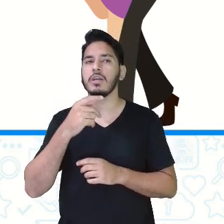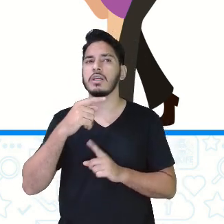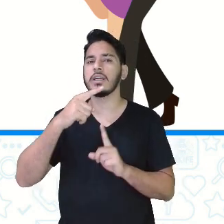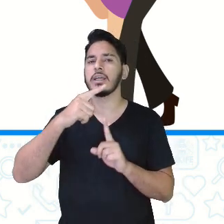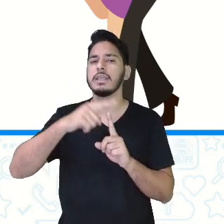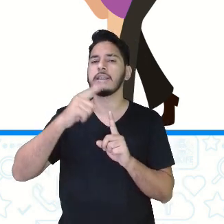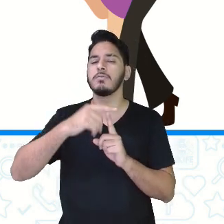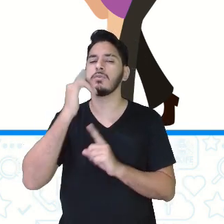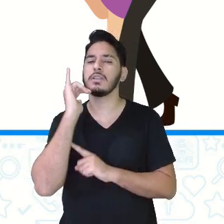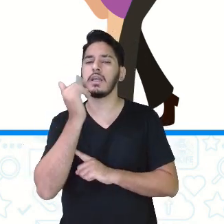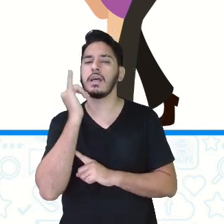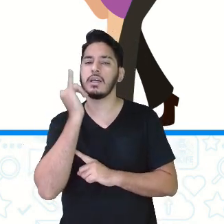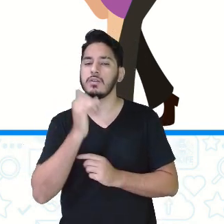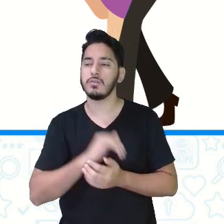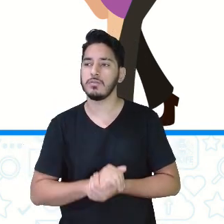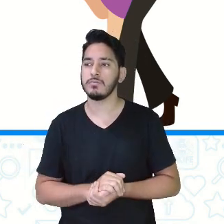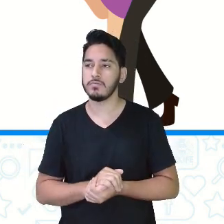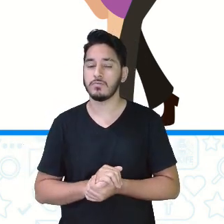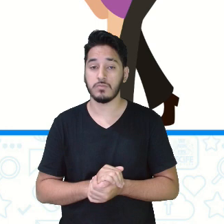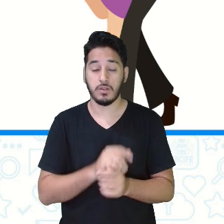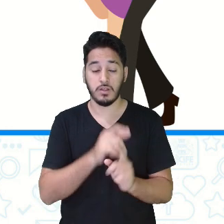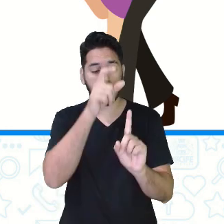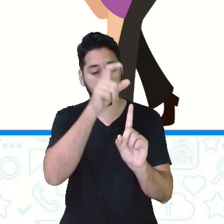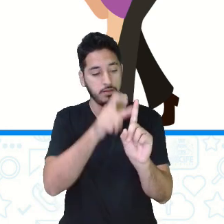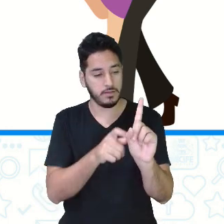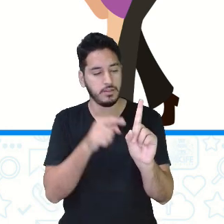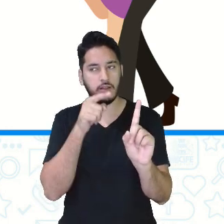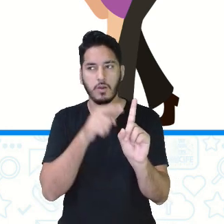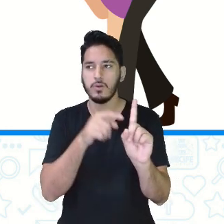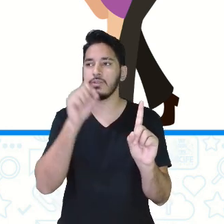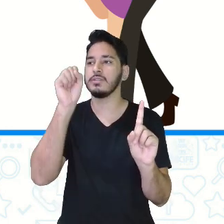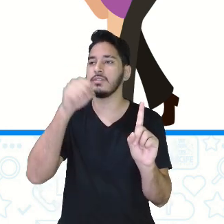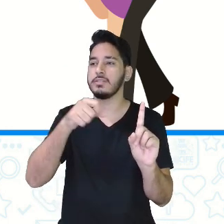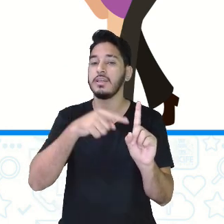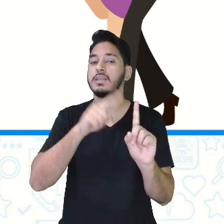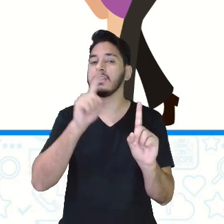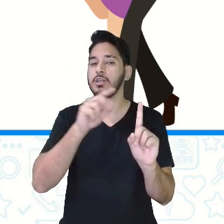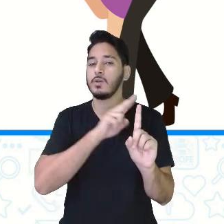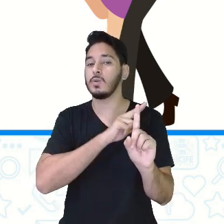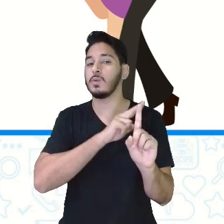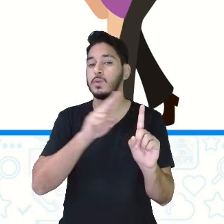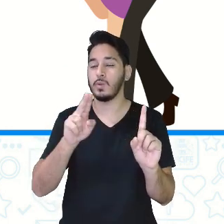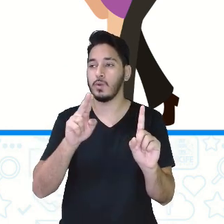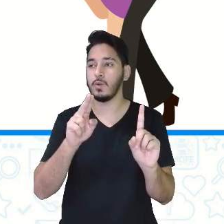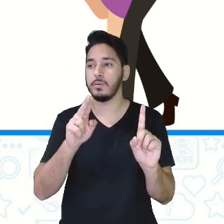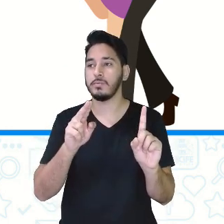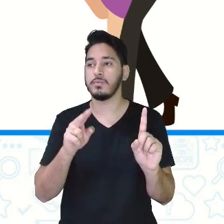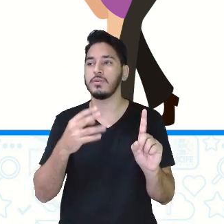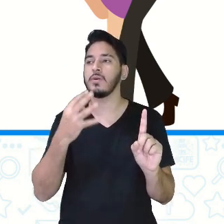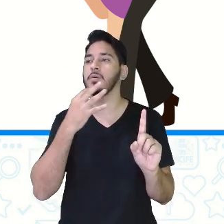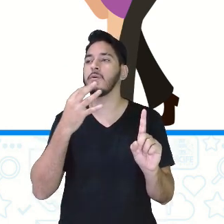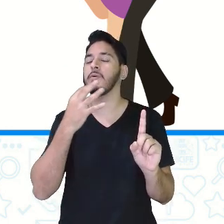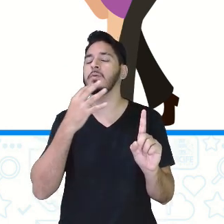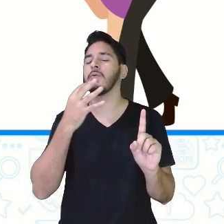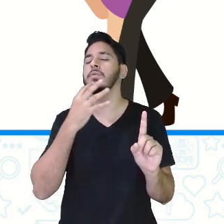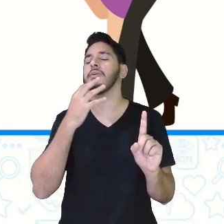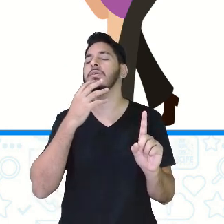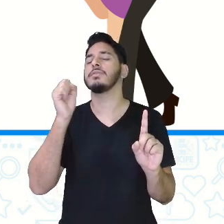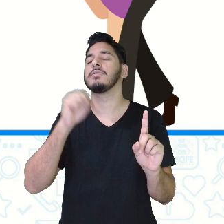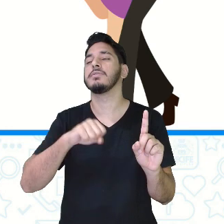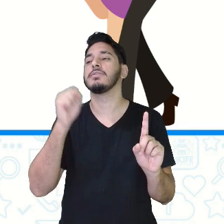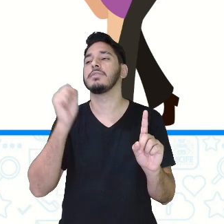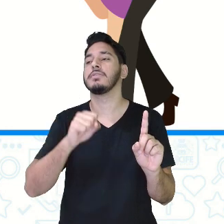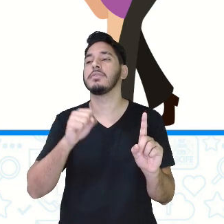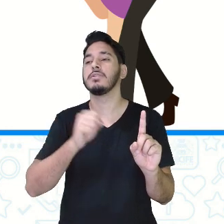tipo de narrador é. Vejam só. Leôncio, sim, esse era o seu nome. Conheço bem